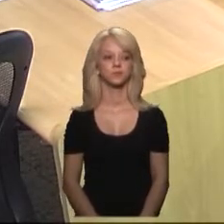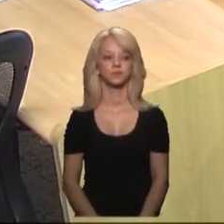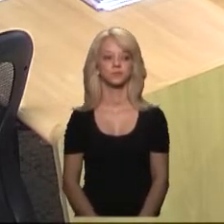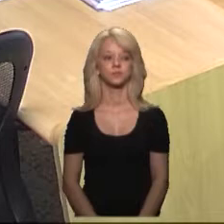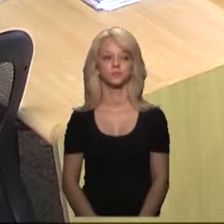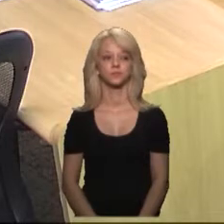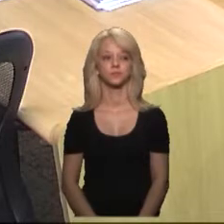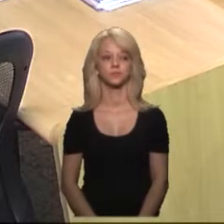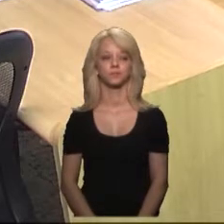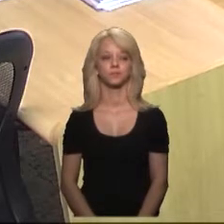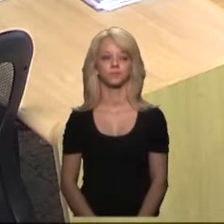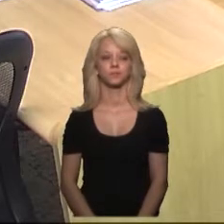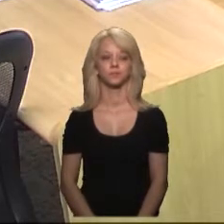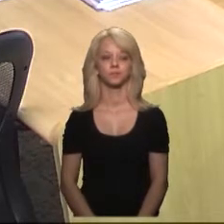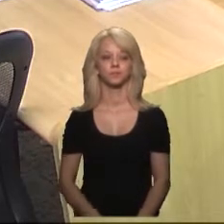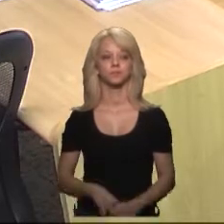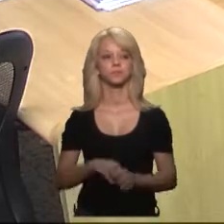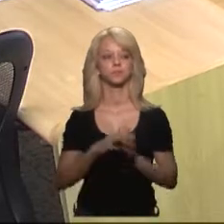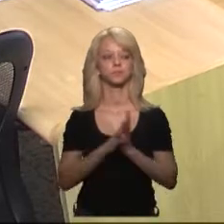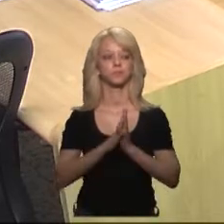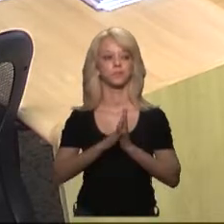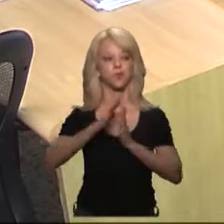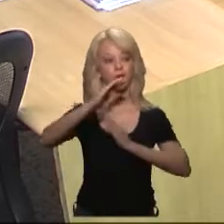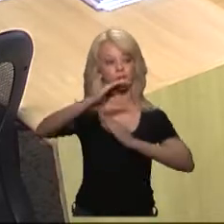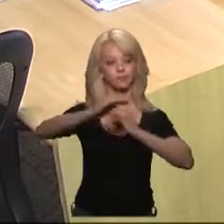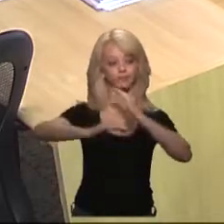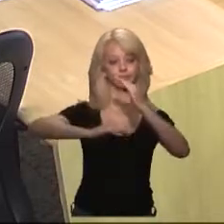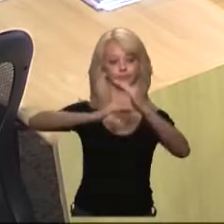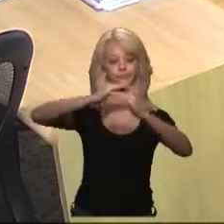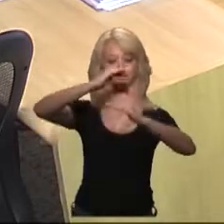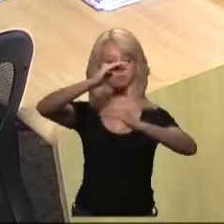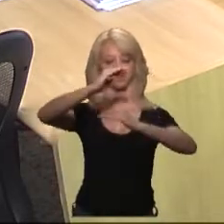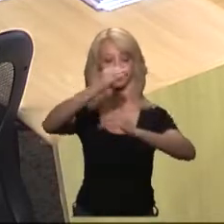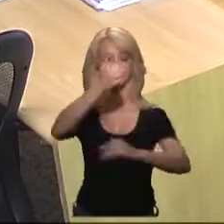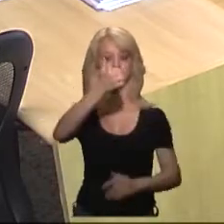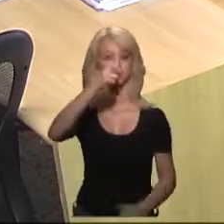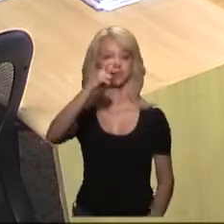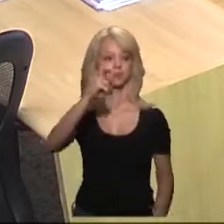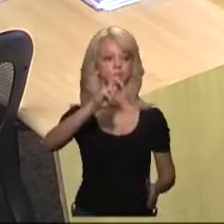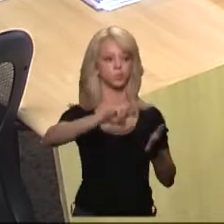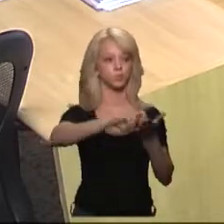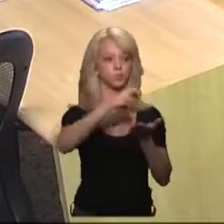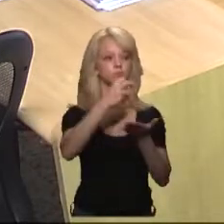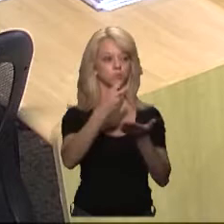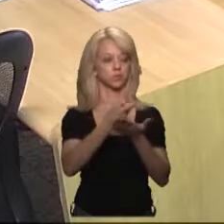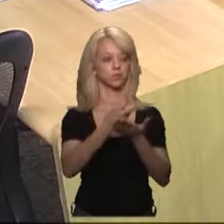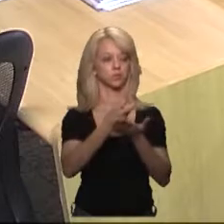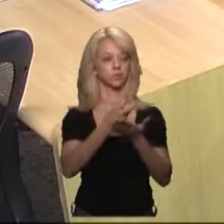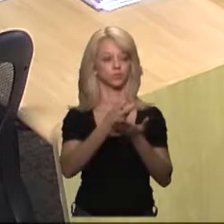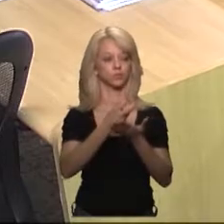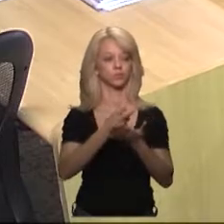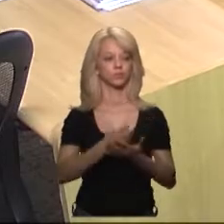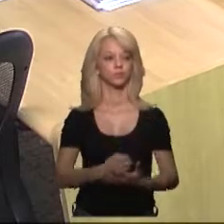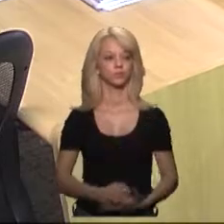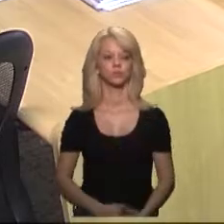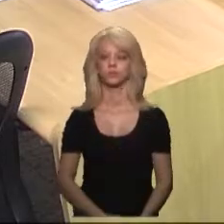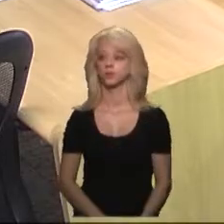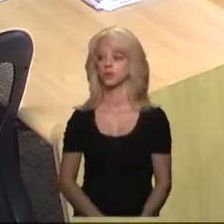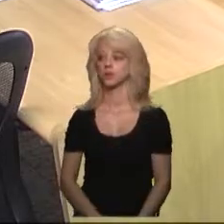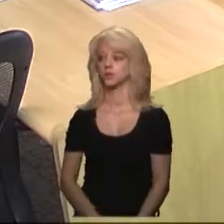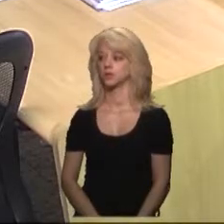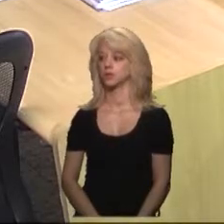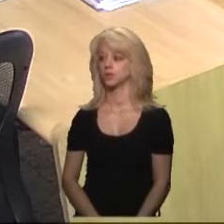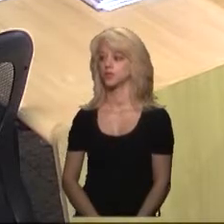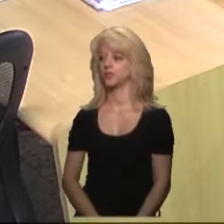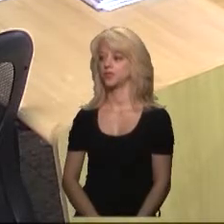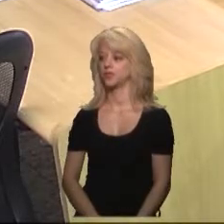Aprovado com o voto contrário do vereador Vidal e vereador Lizinho da Farmácia. Pelo ótimo, senhor presidente. Eu vou discutir